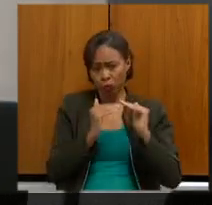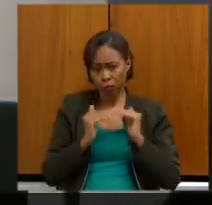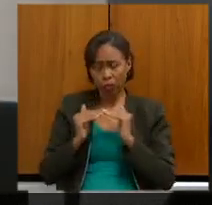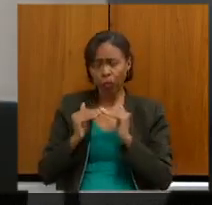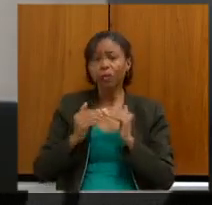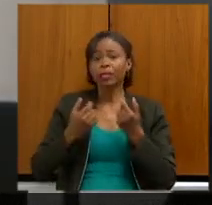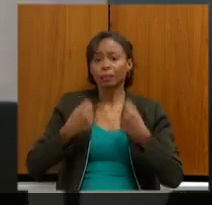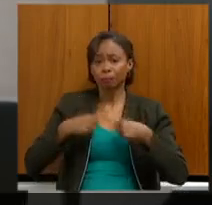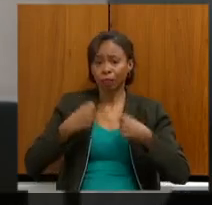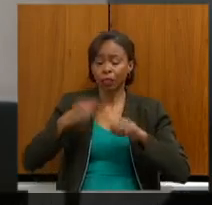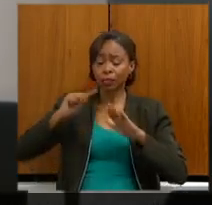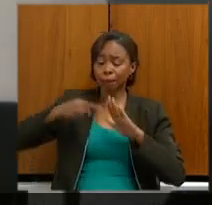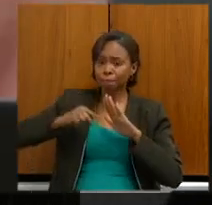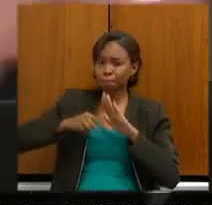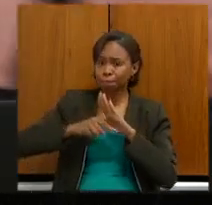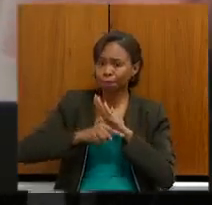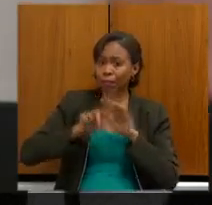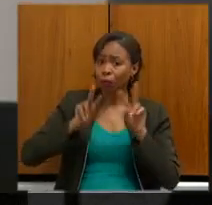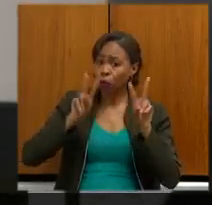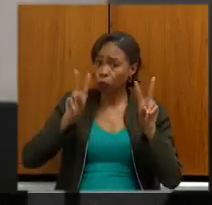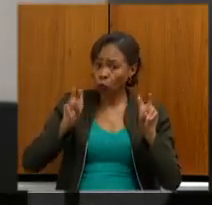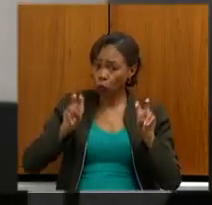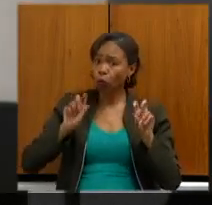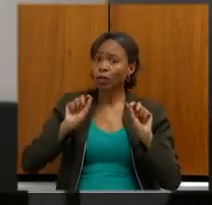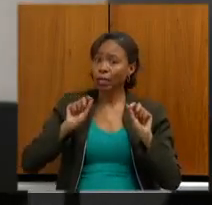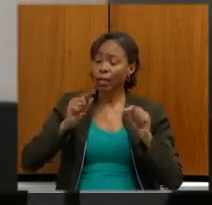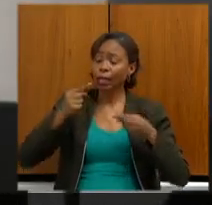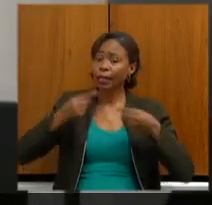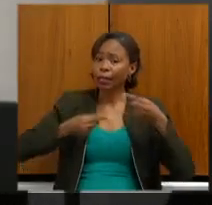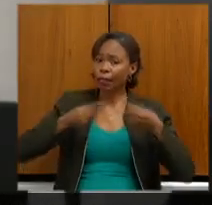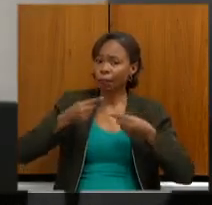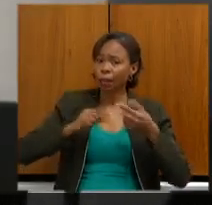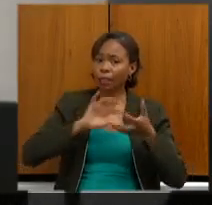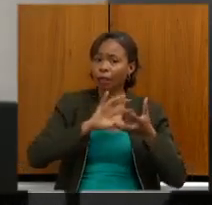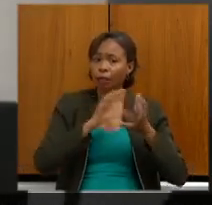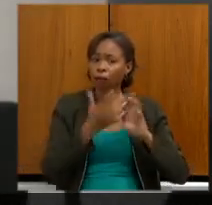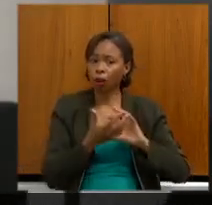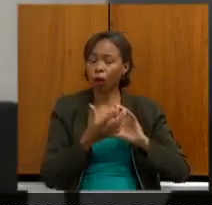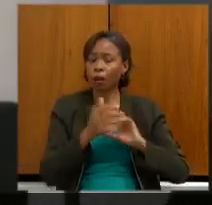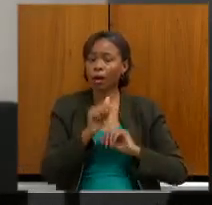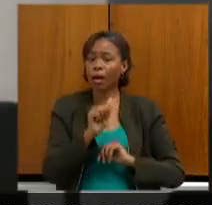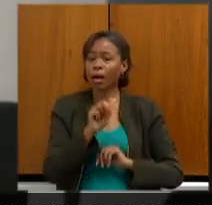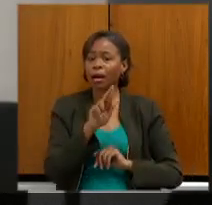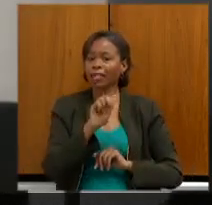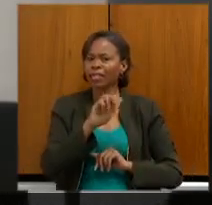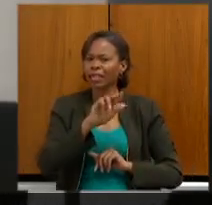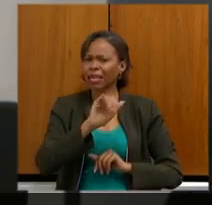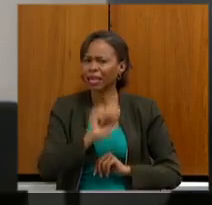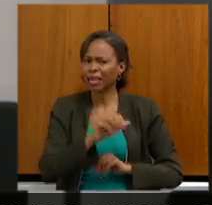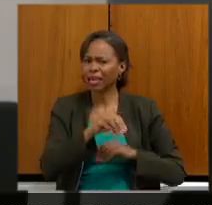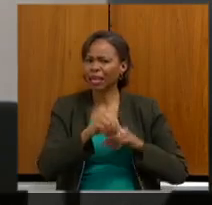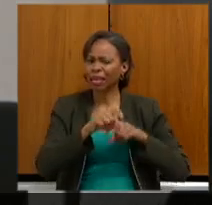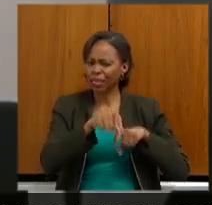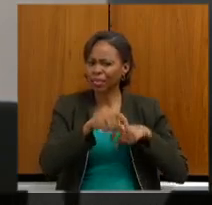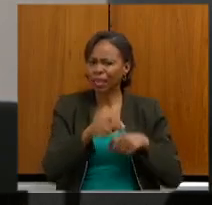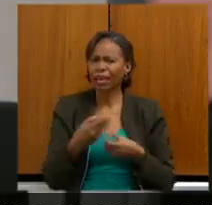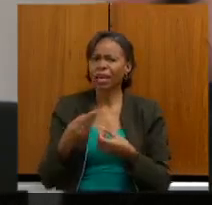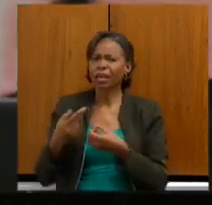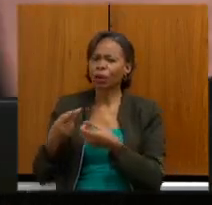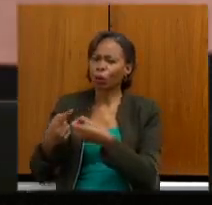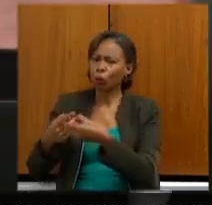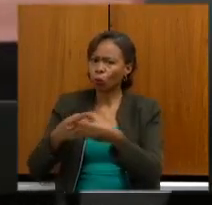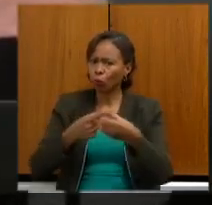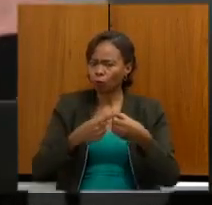aprofundar sobre o debate da reforma agrária da reforma Urbana dos acessos a bens